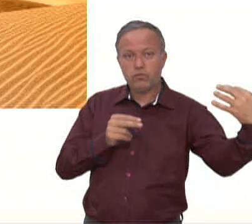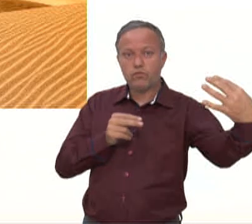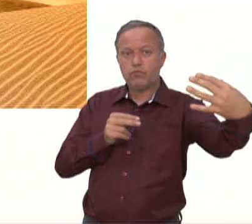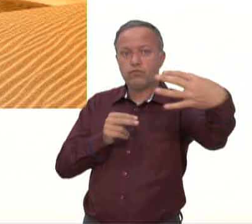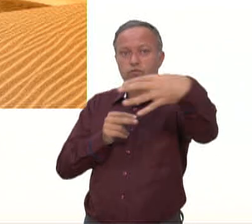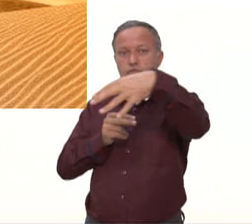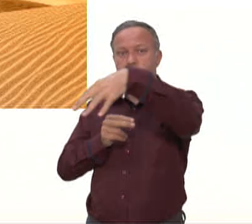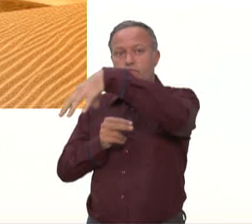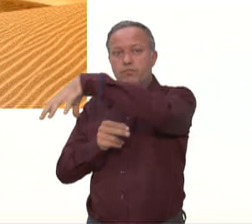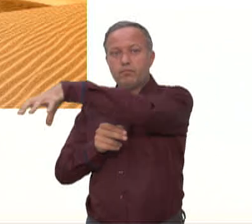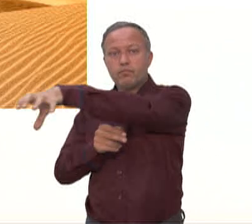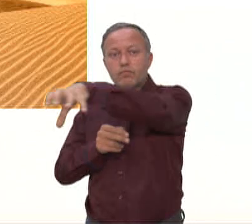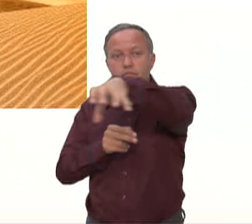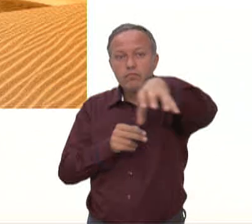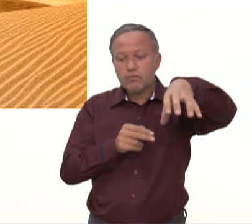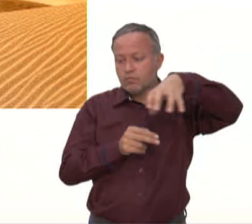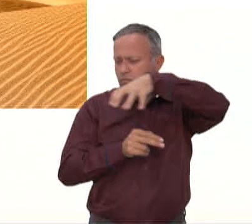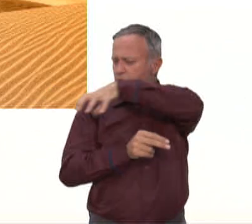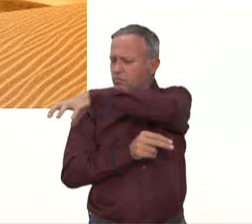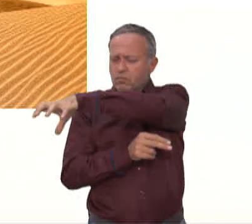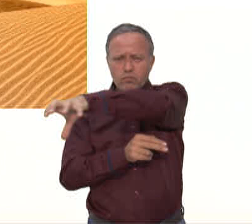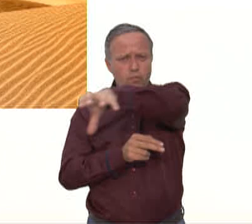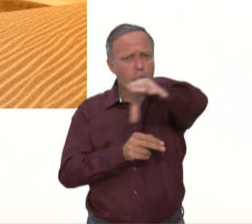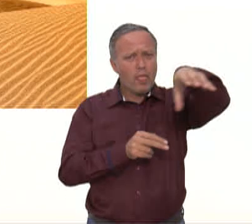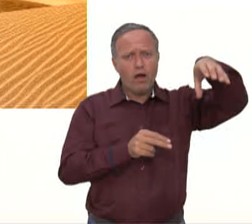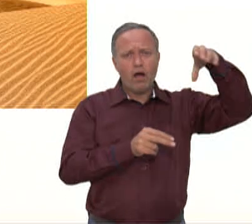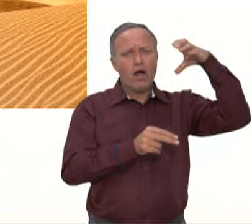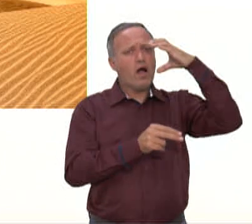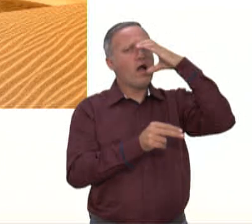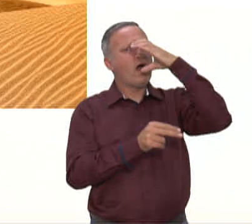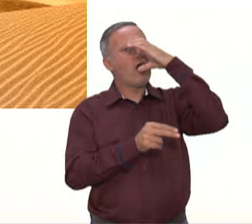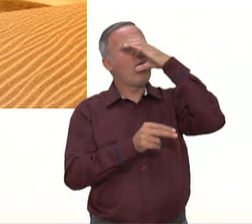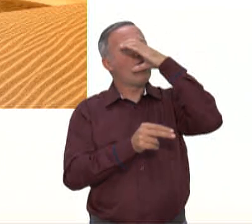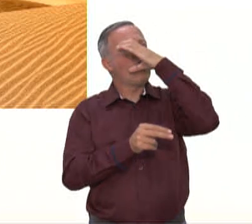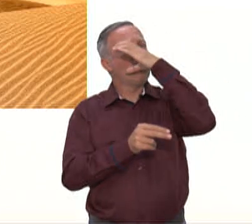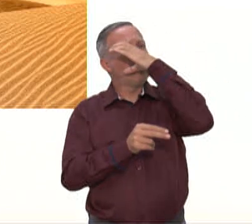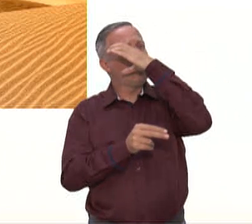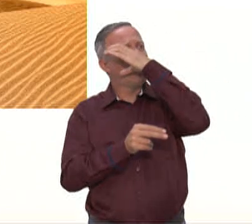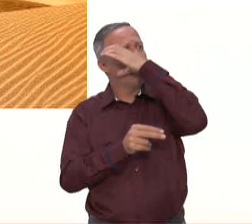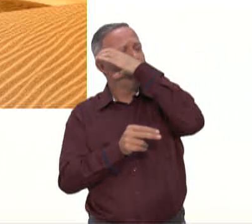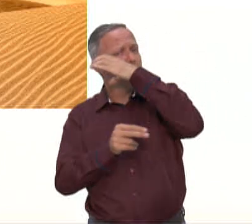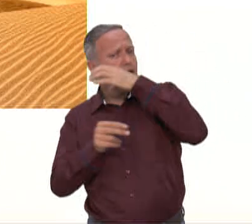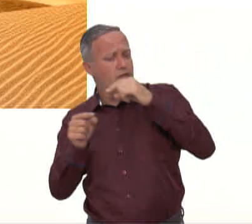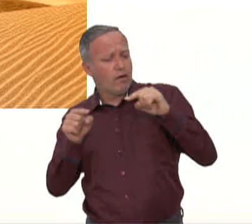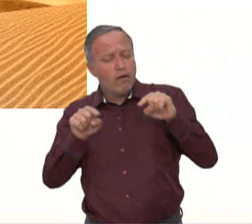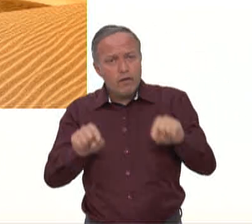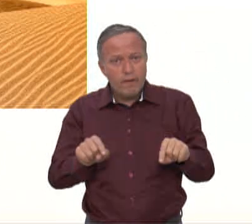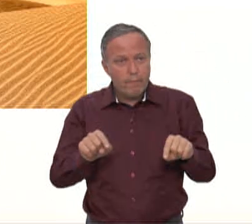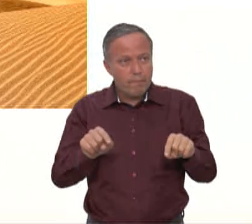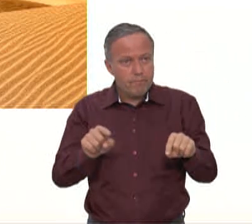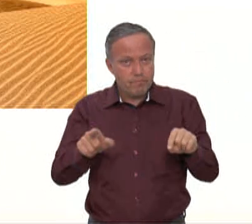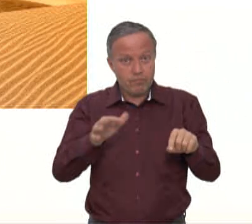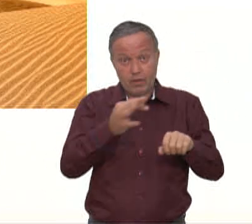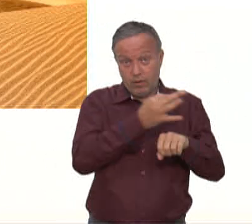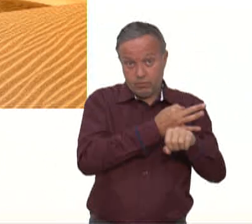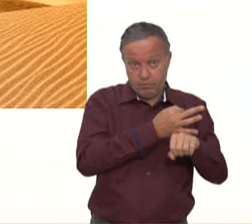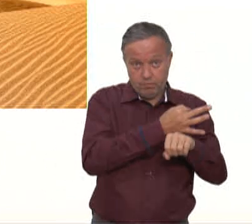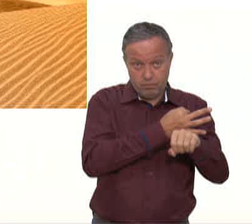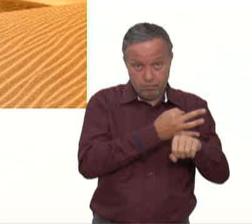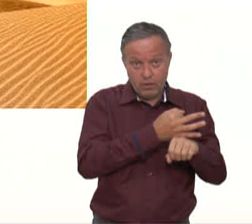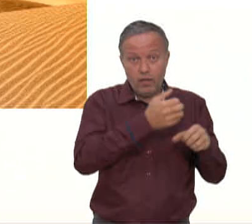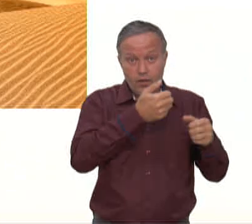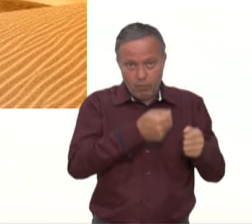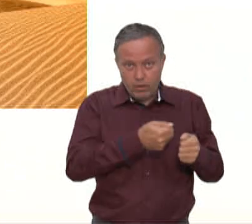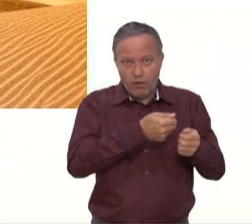vai assumir uma constituição diferente. Um exemplo disso é o fato de você derreter esses componentes. O ferro, você pode